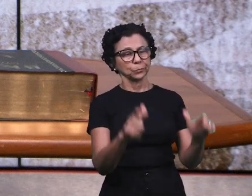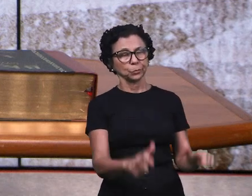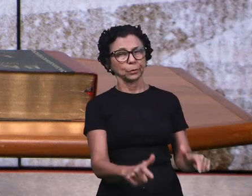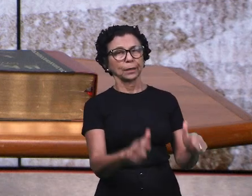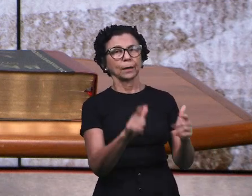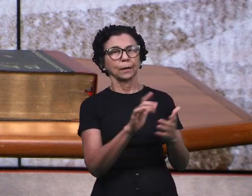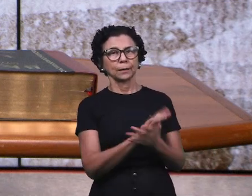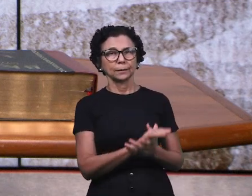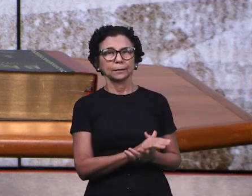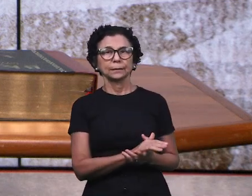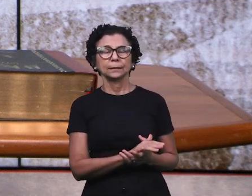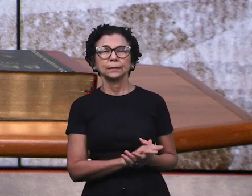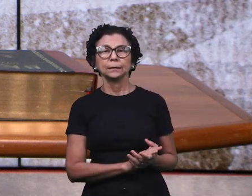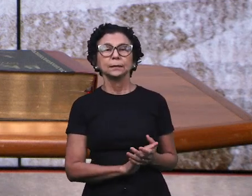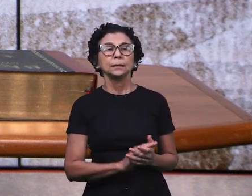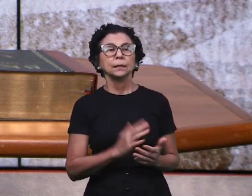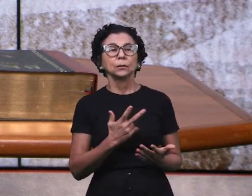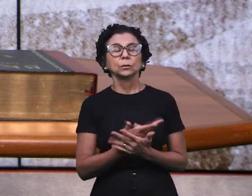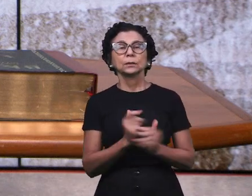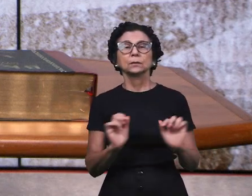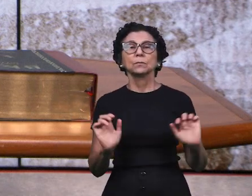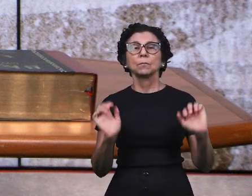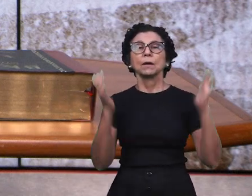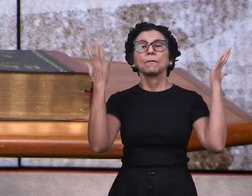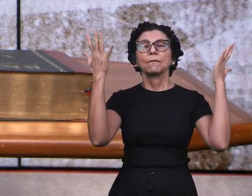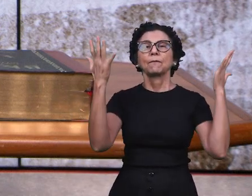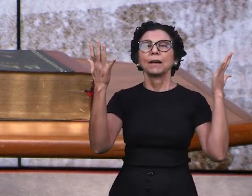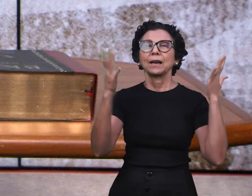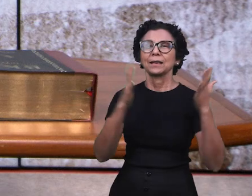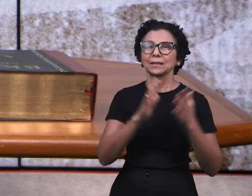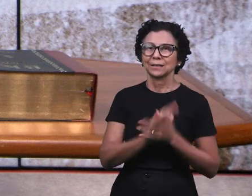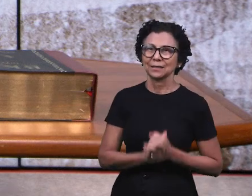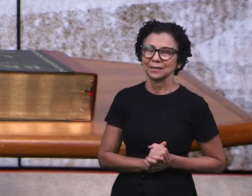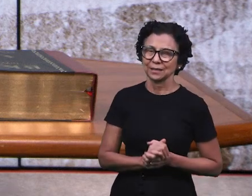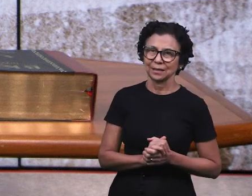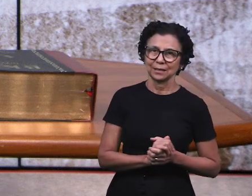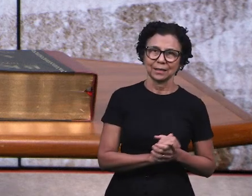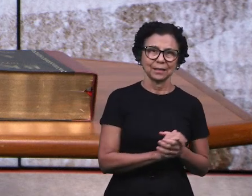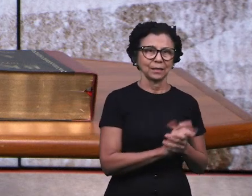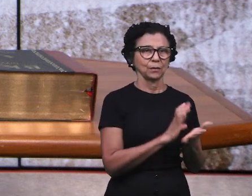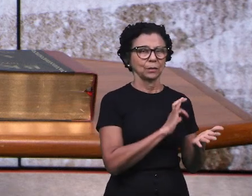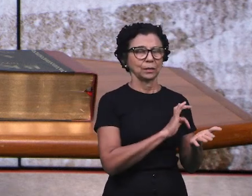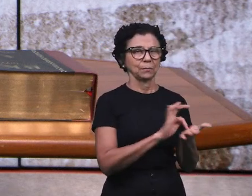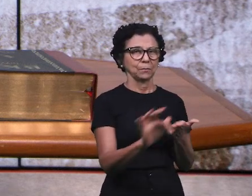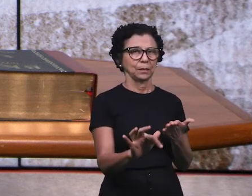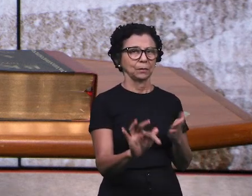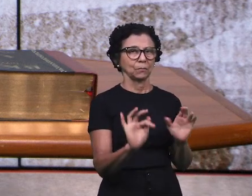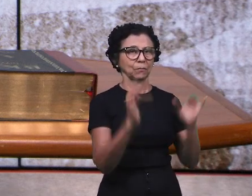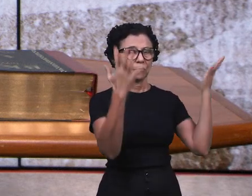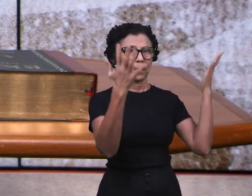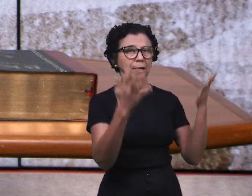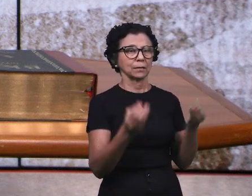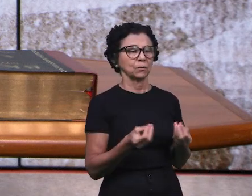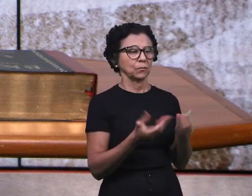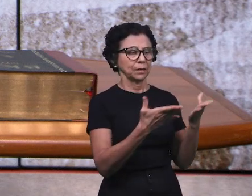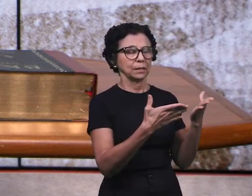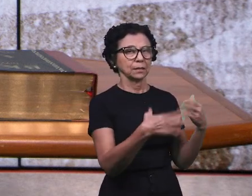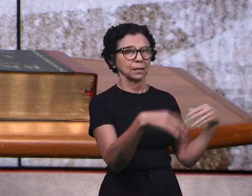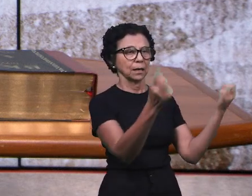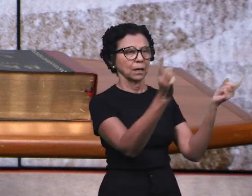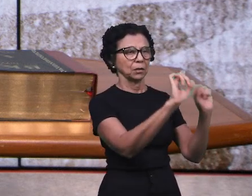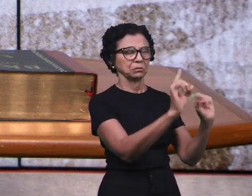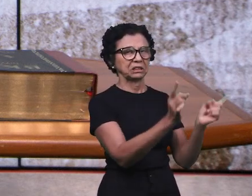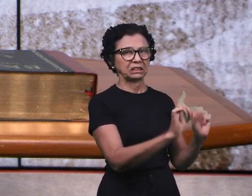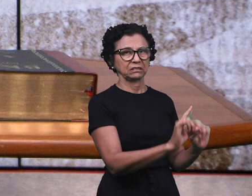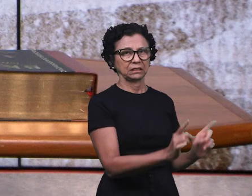sendo feita uma festa pelos filisteus ao seu Deus, e ali o Espírito do Senhor veio sobre